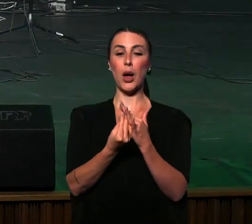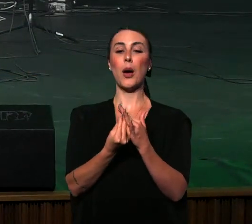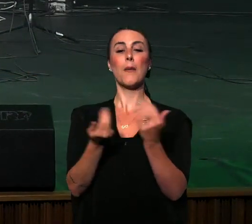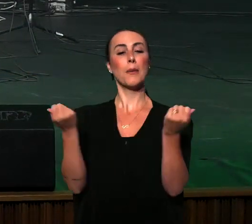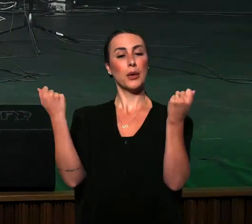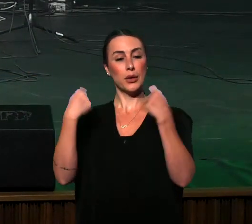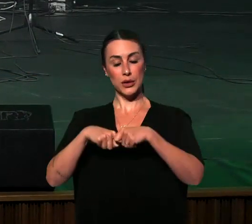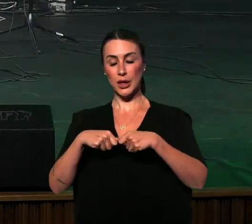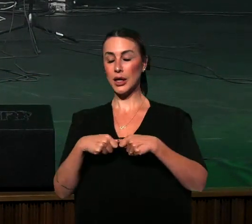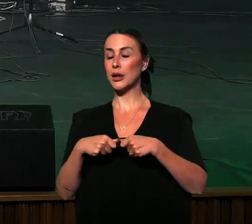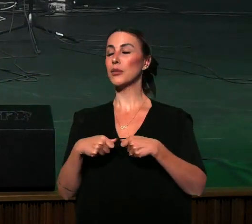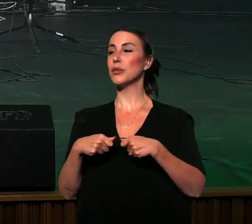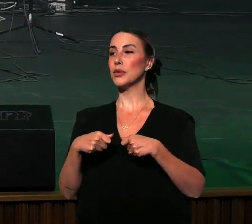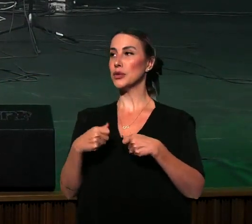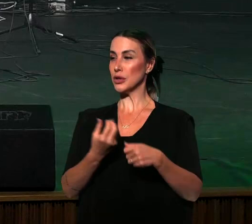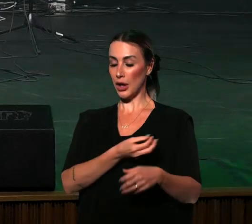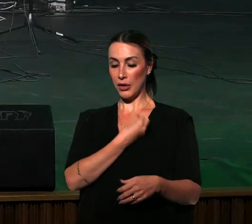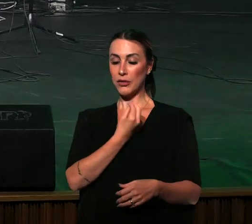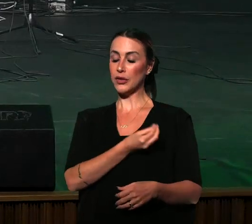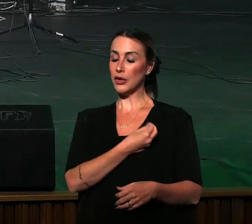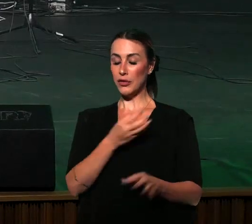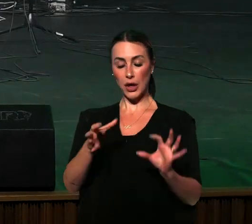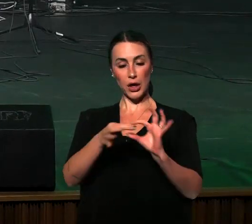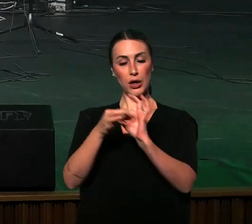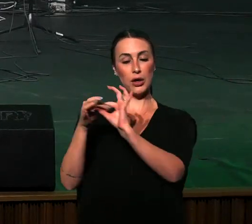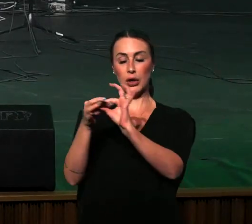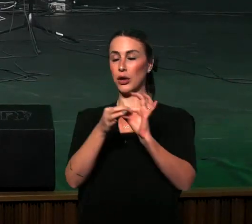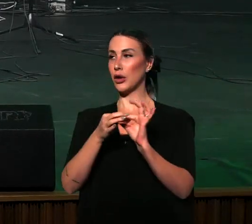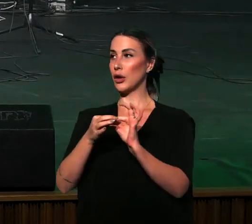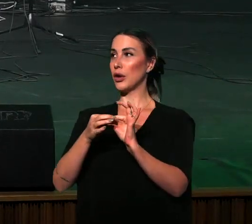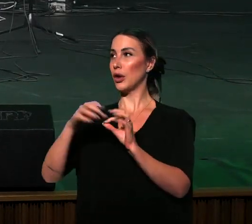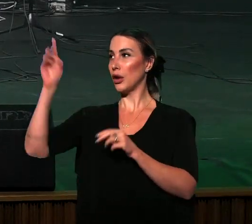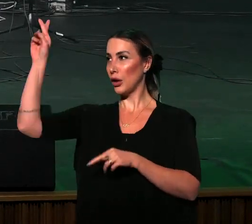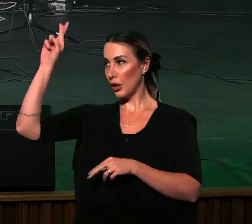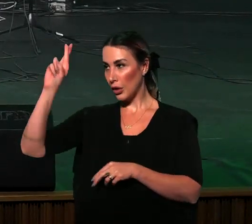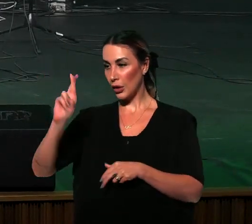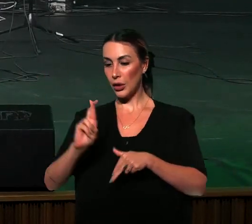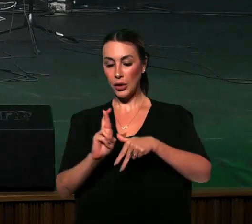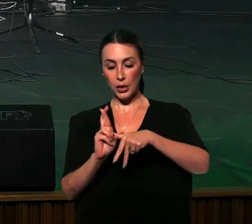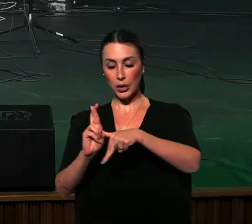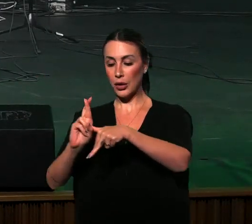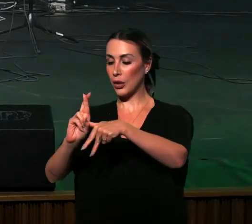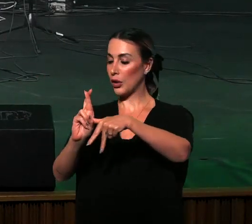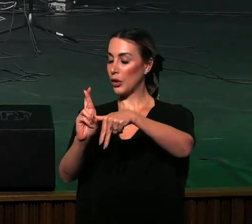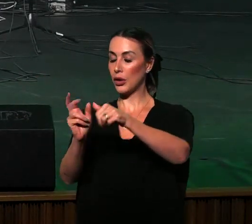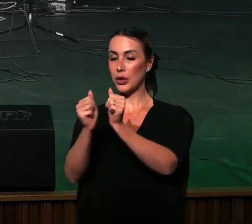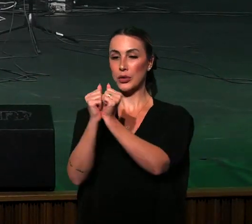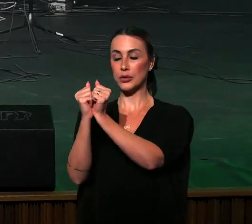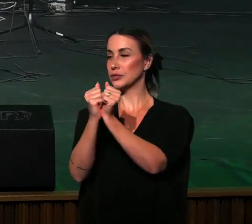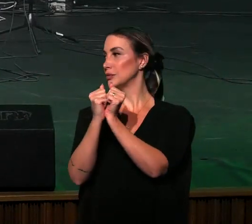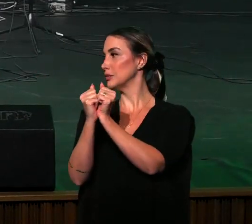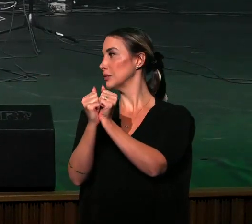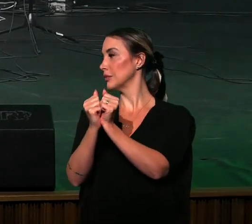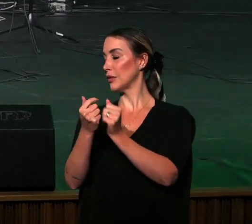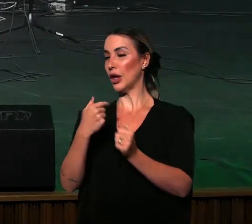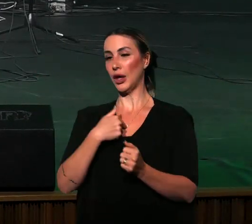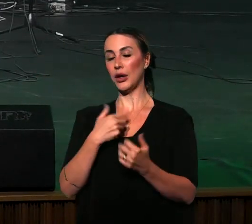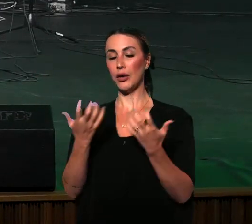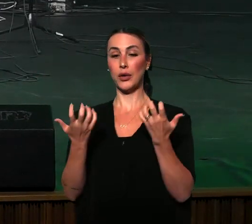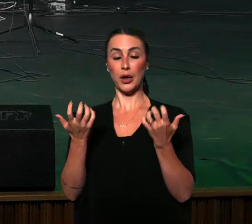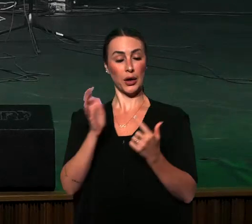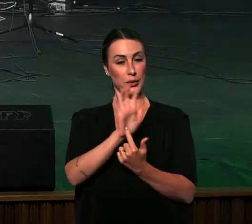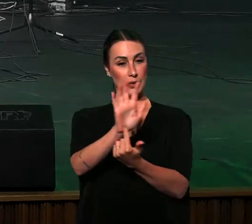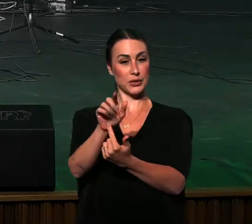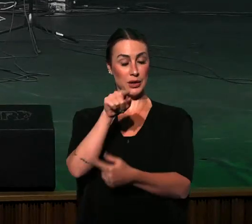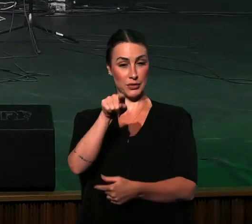com o Senhor. E eu quero te apresentar ninguém mais, ninguém menos do que o meu melhor amigo,